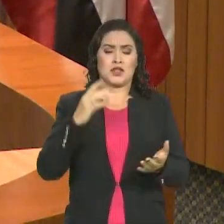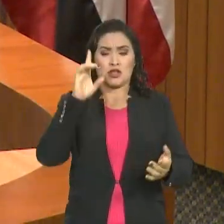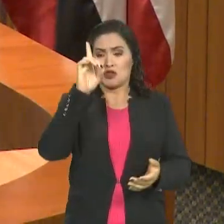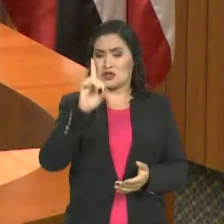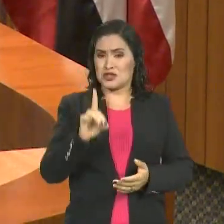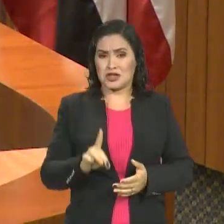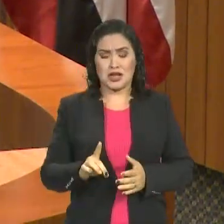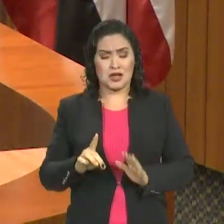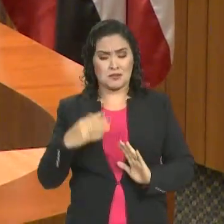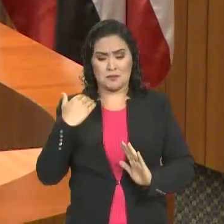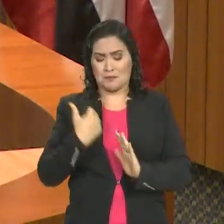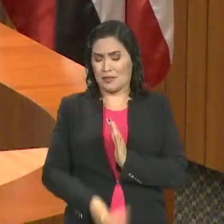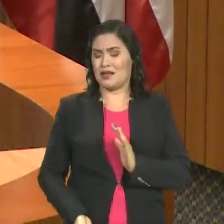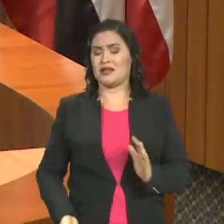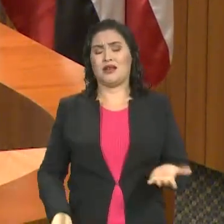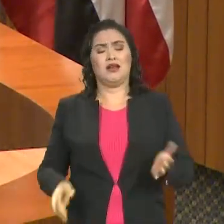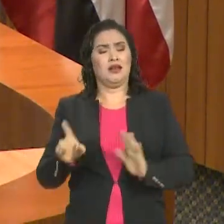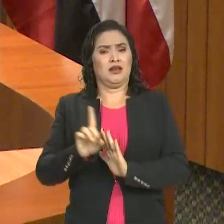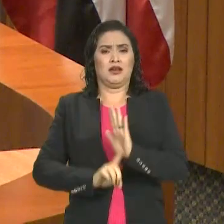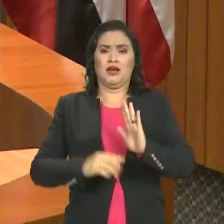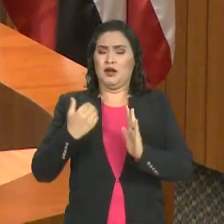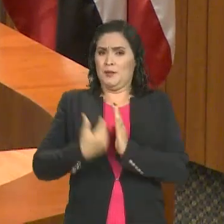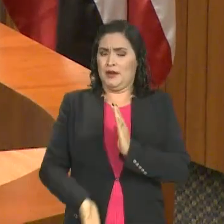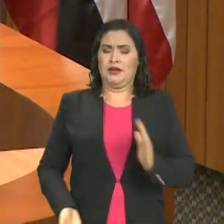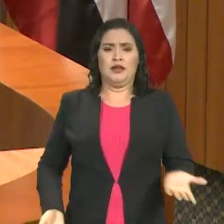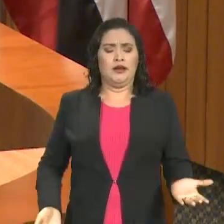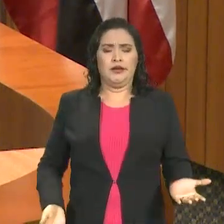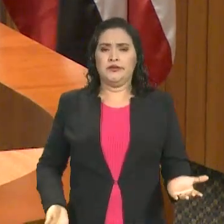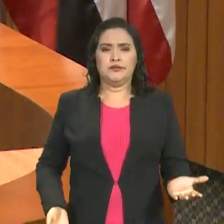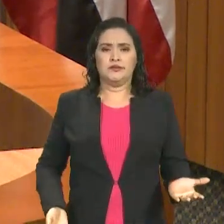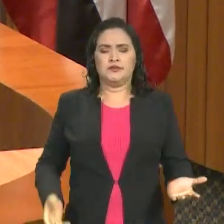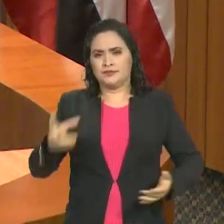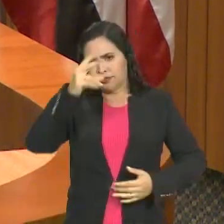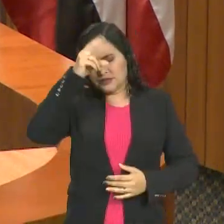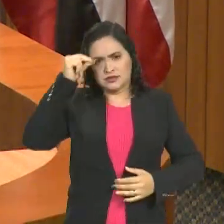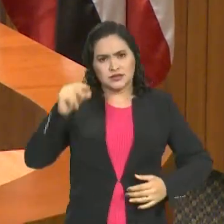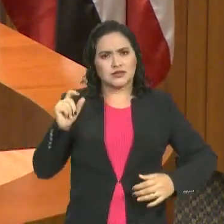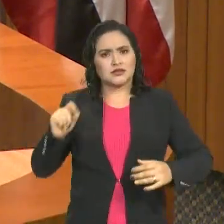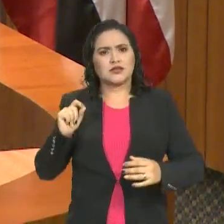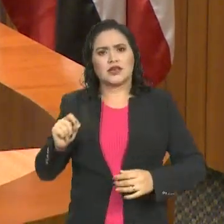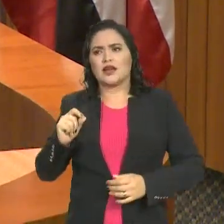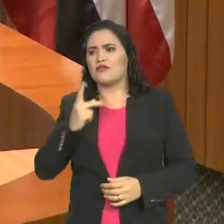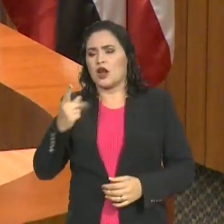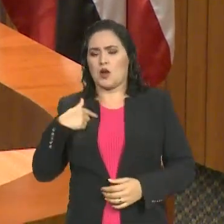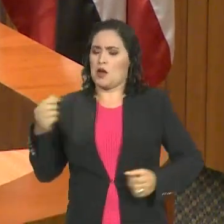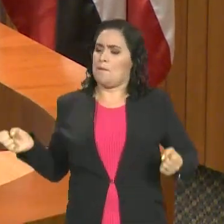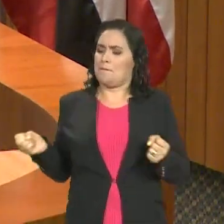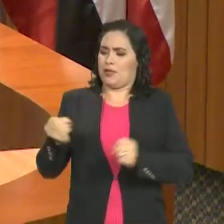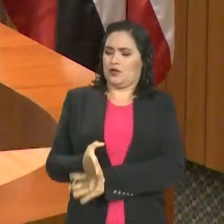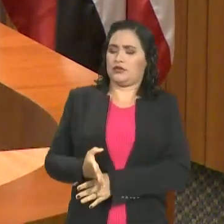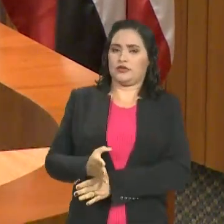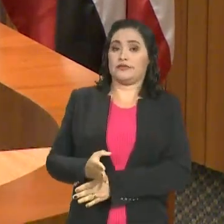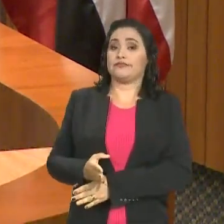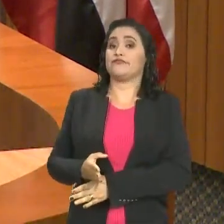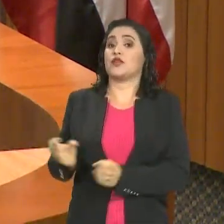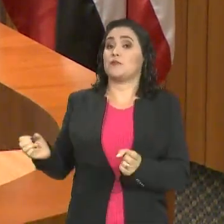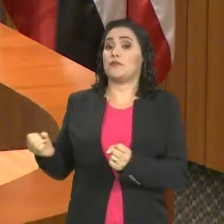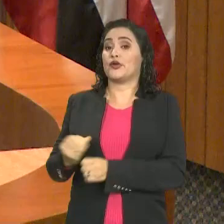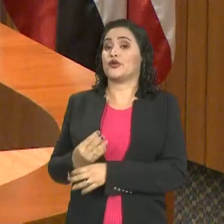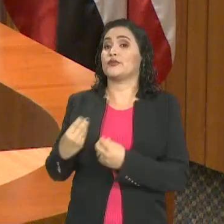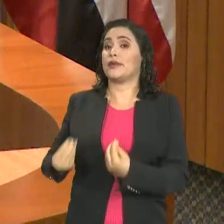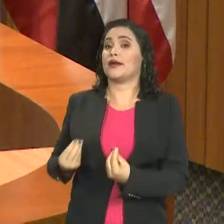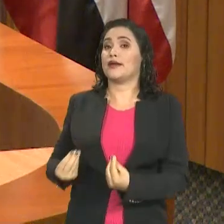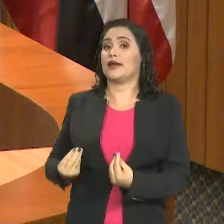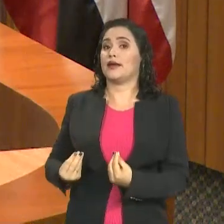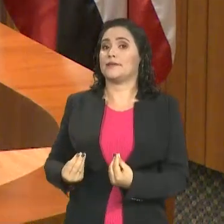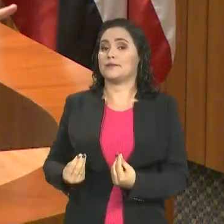da propaganda que disse que estava pronto para arrebentar com a cidade. Lamentavelmente, e a tendência disso é só